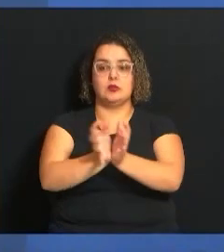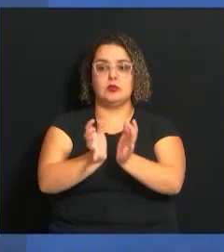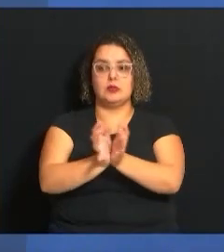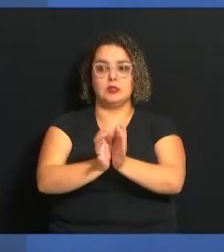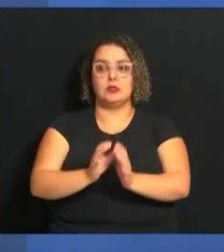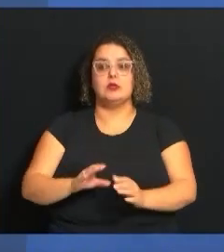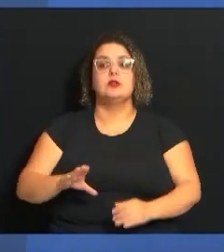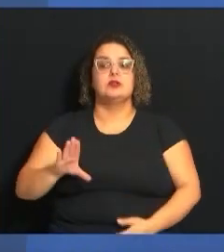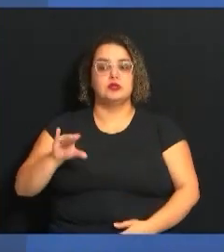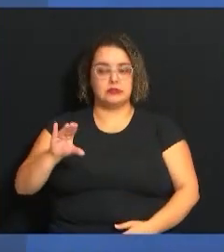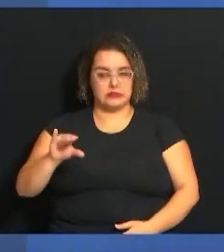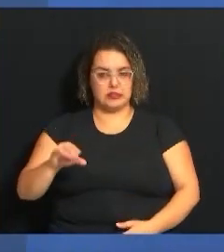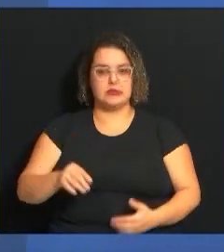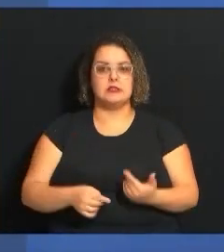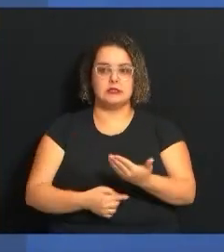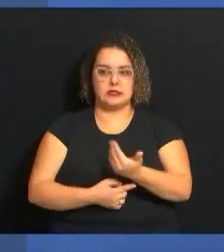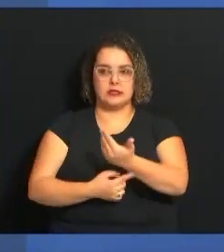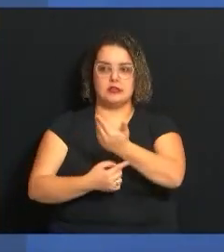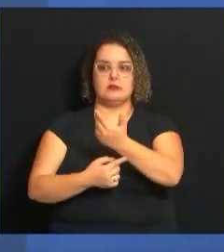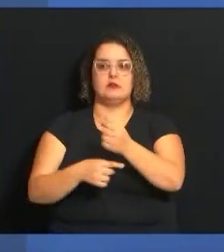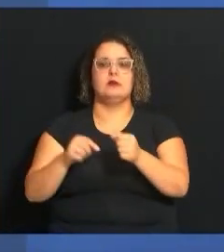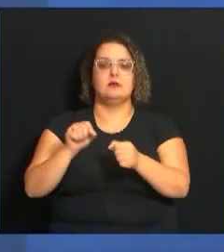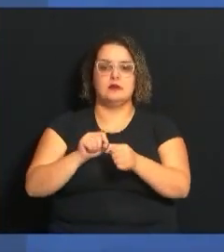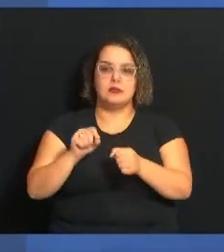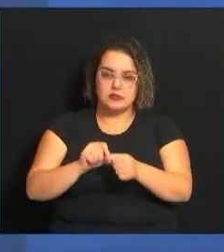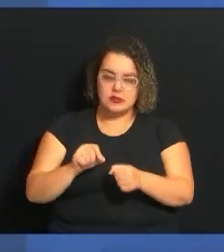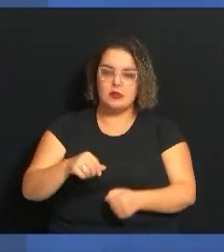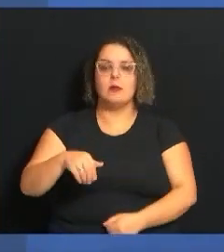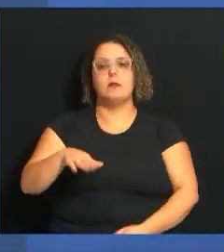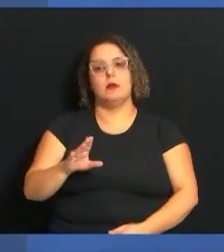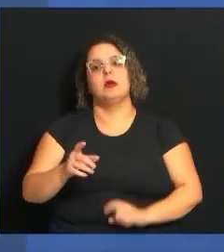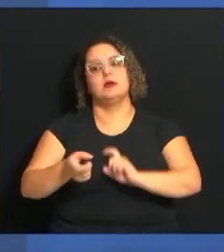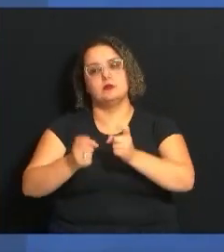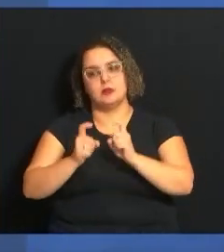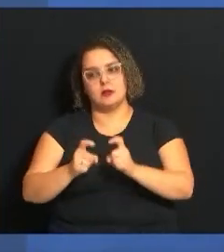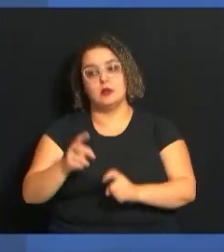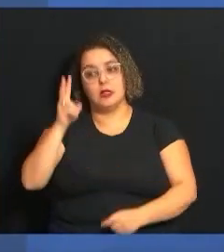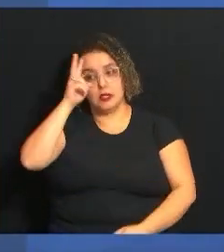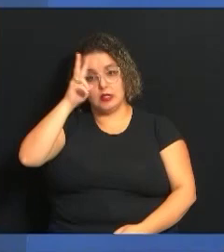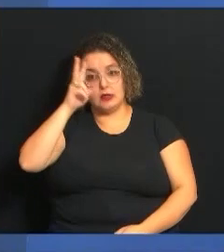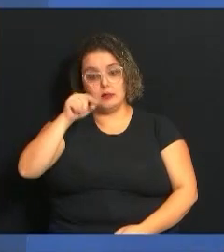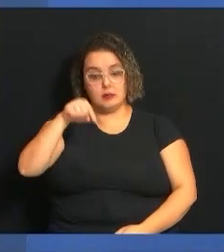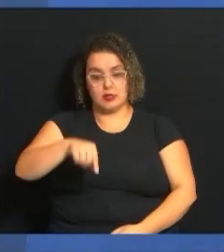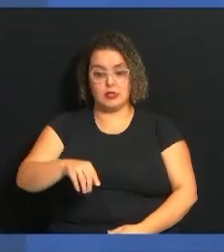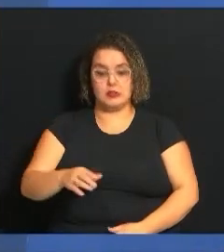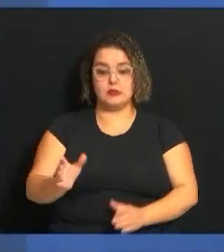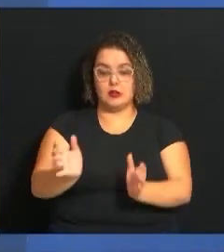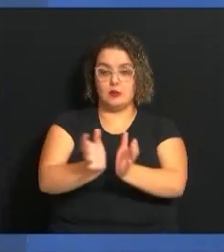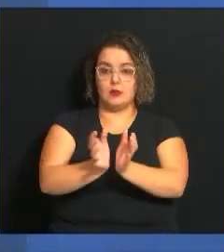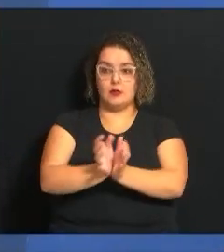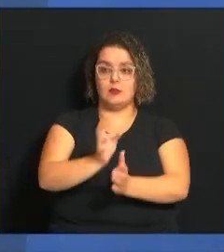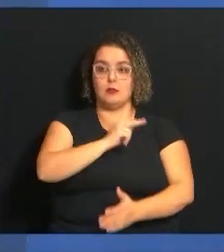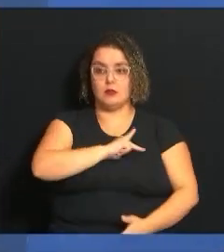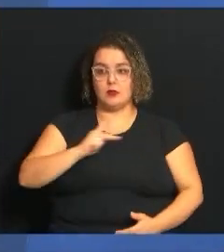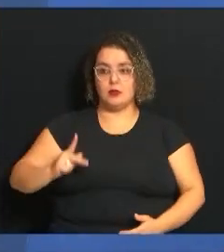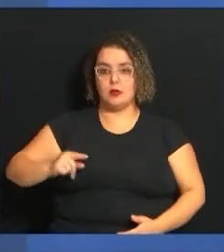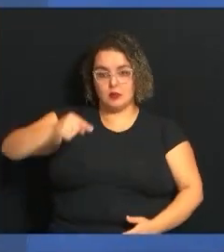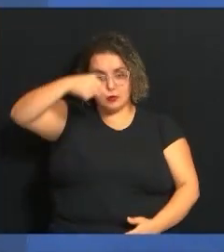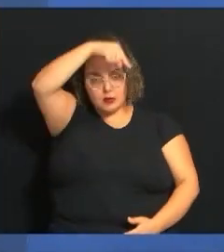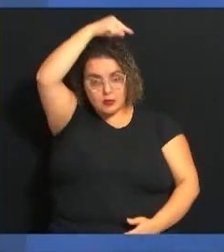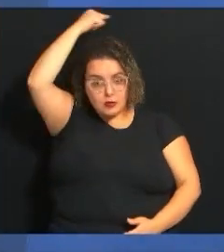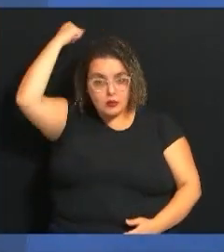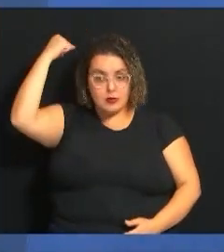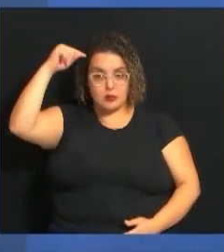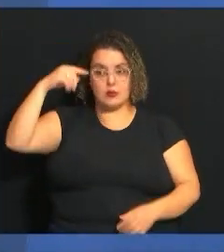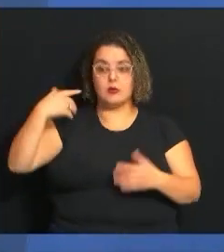Ciência e Tecnologia fazer mais uma reunião. A gente lembra que essa comissão é presidida pelo vereador Paulo Gaspar.